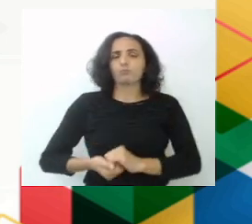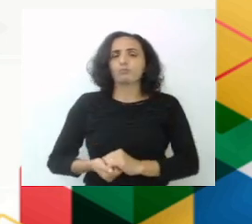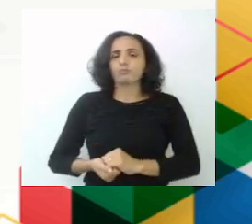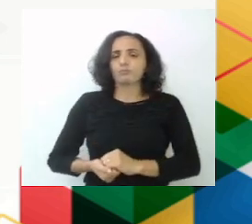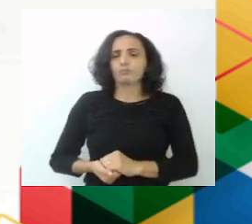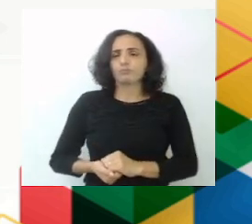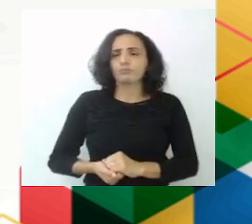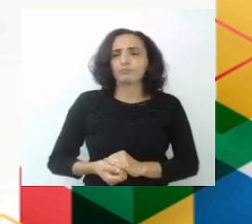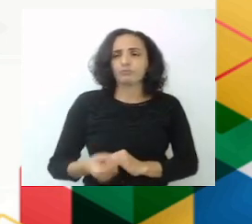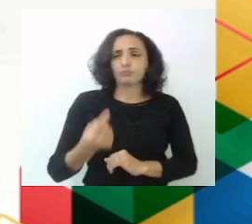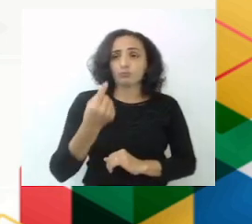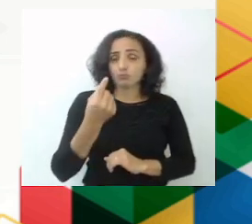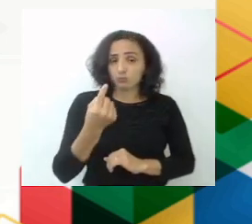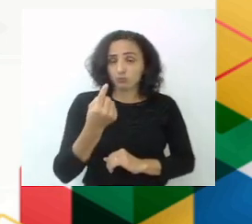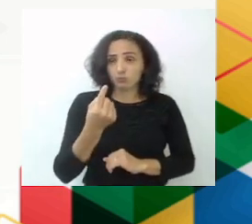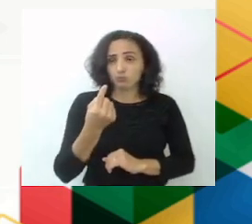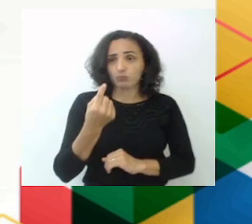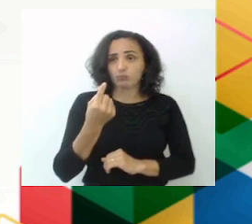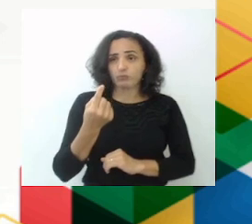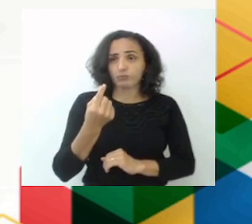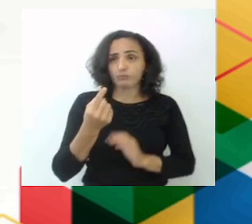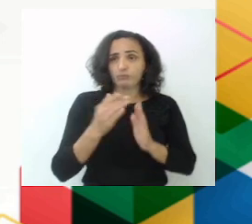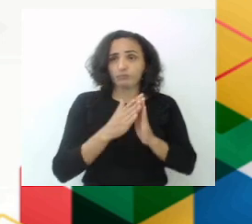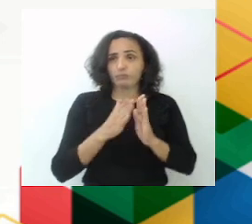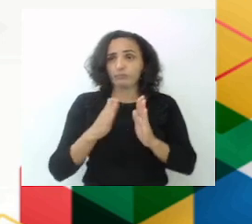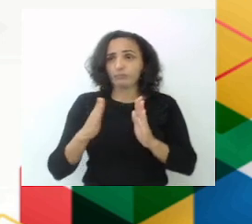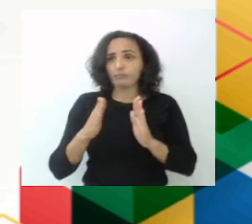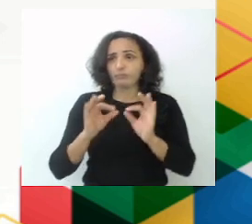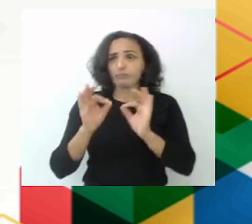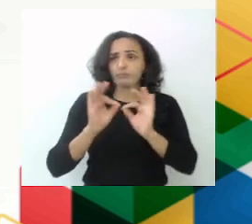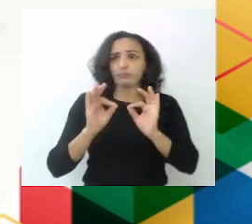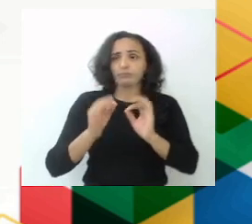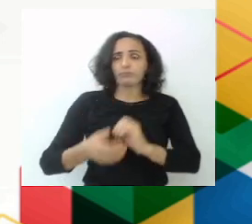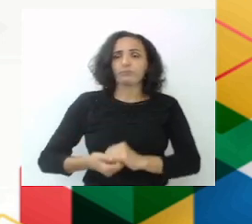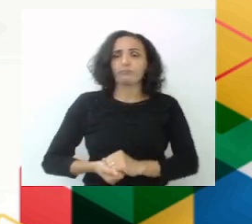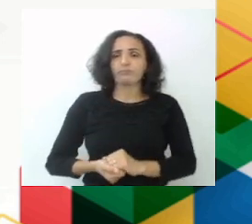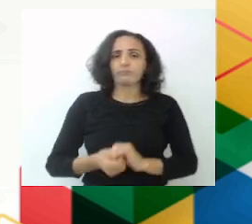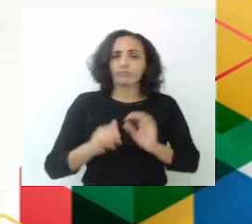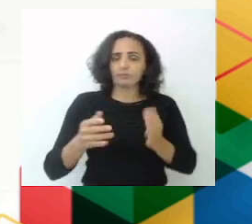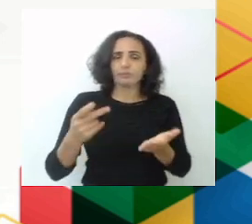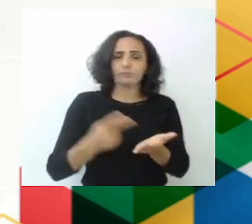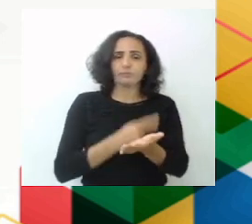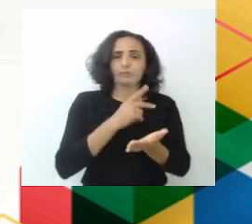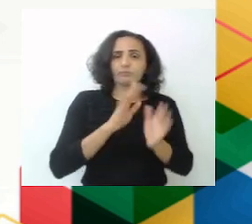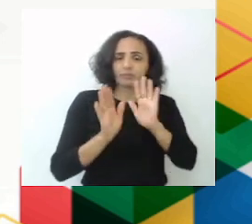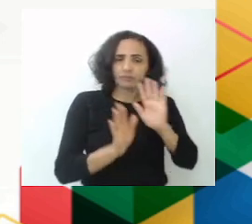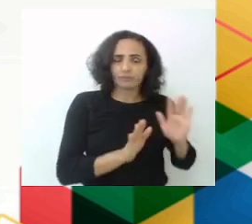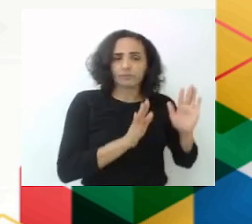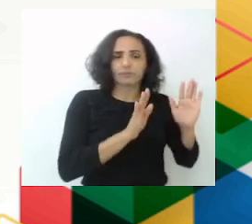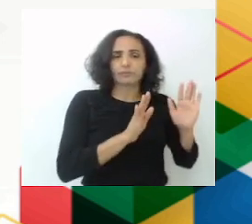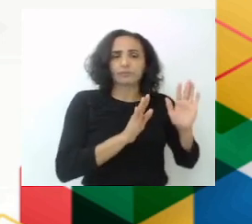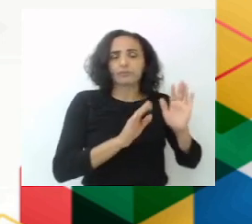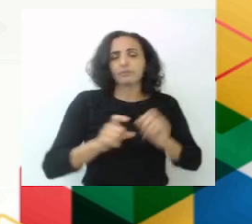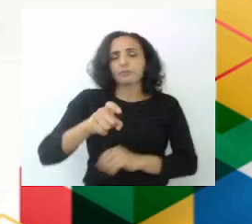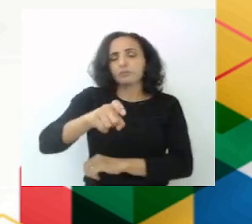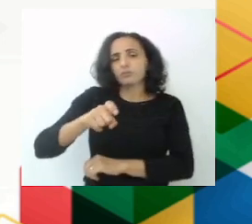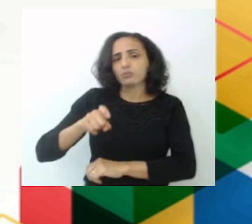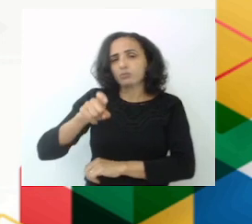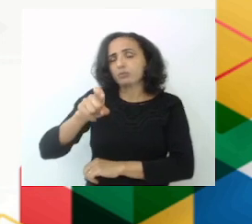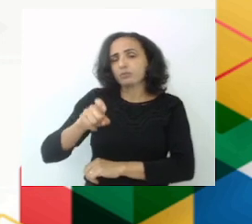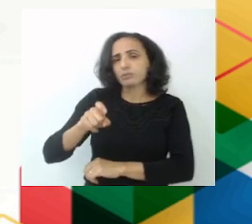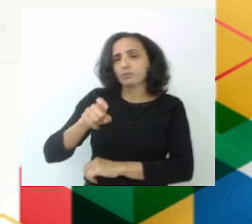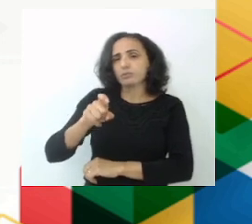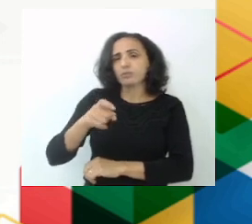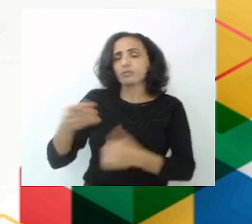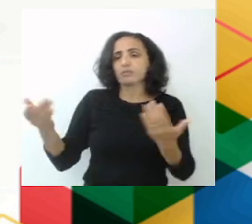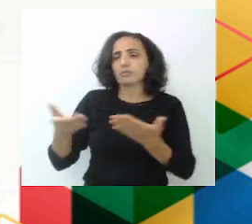aí. 1, 0, está aqui, ó, quando y é 0. Ah, pulei um ponto. 0 menos 1. Agora o x é 0. Se o